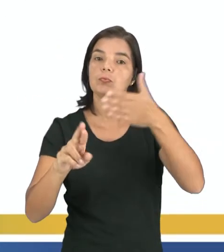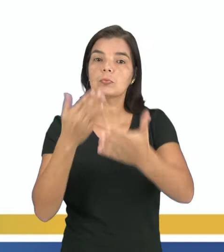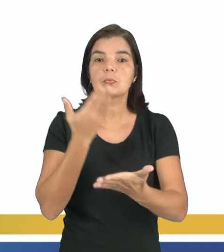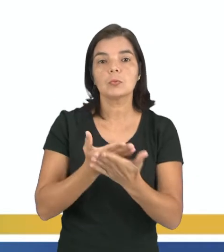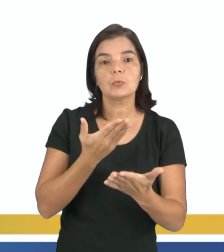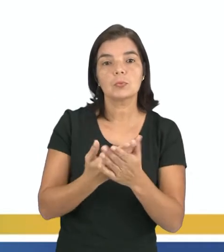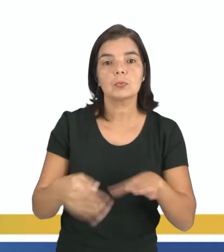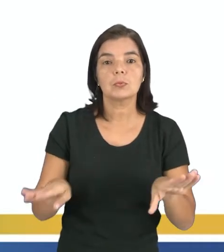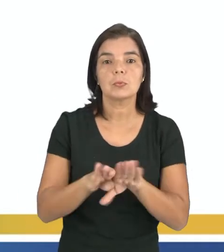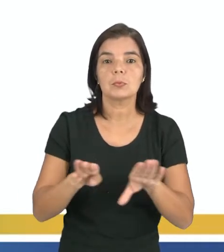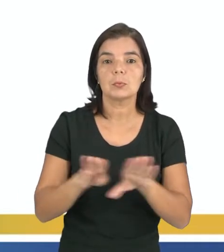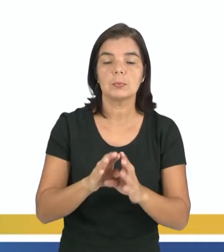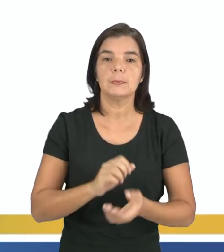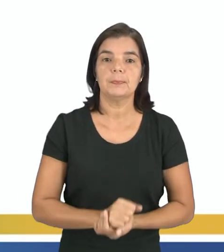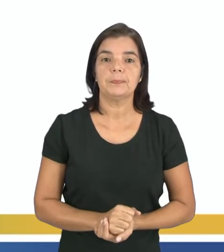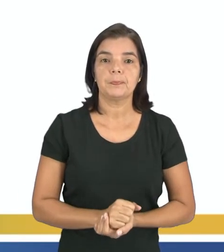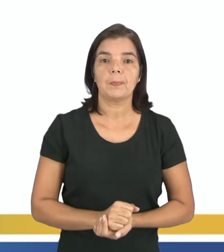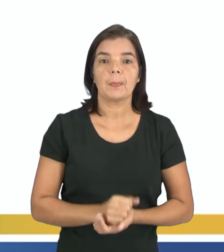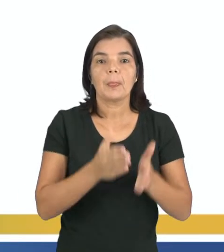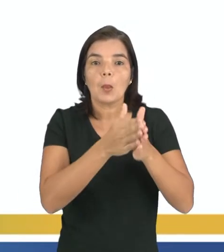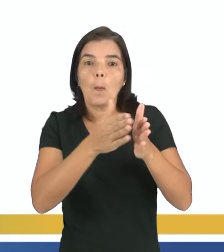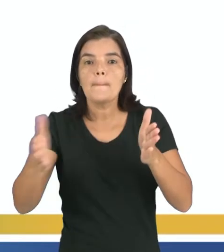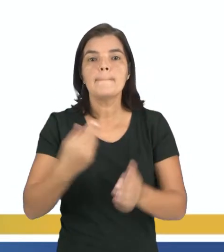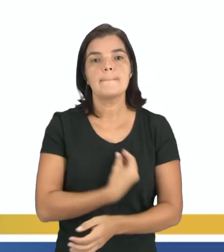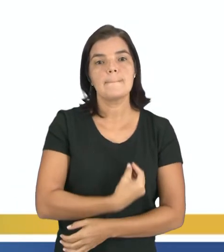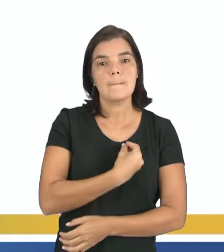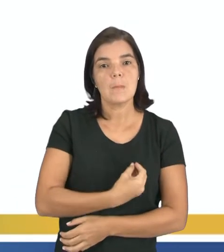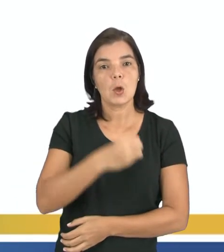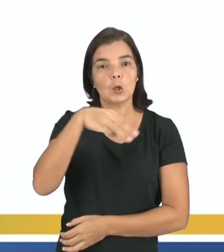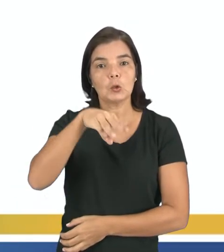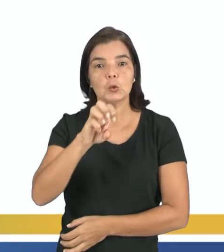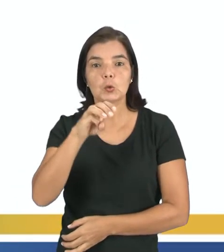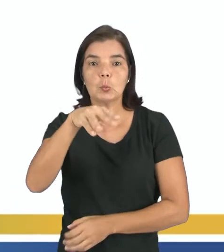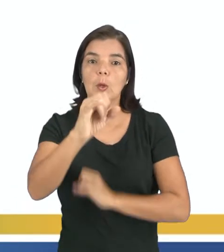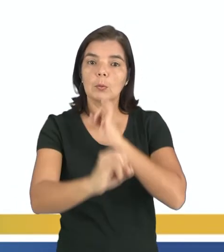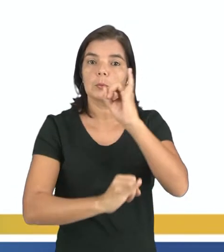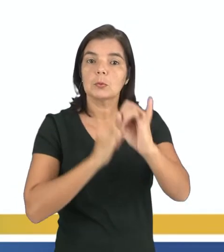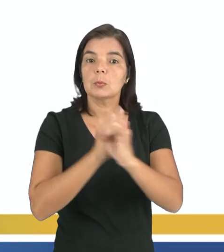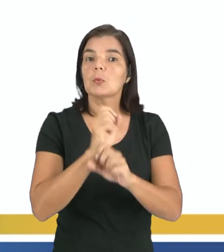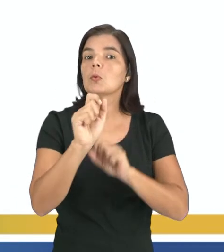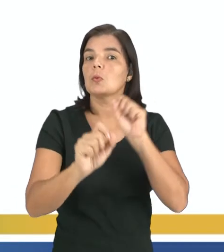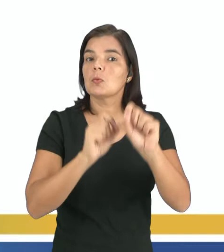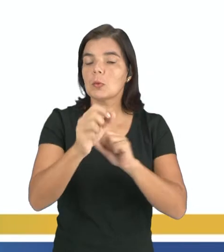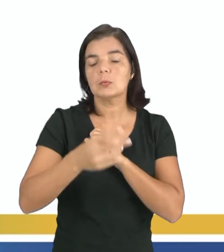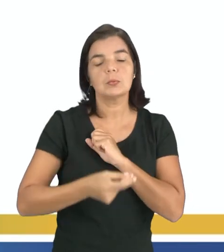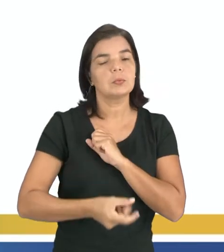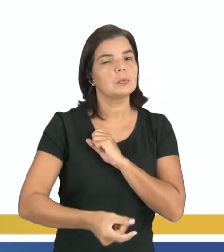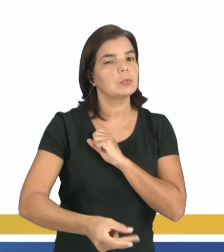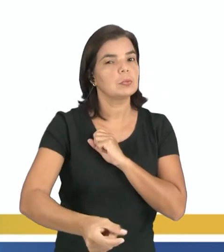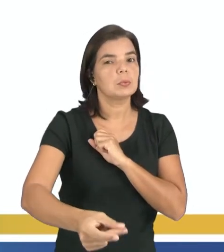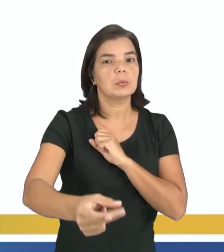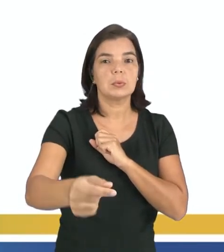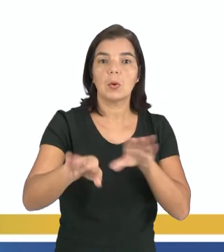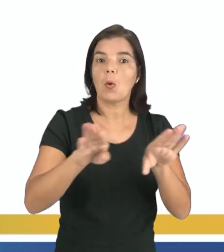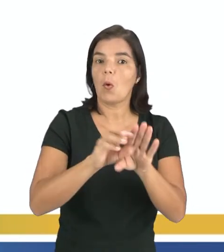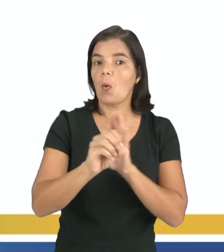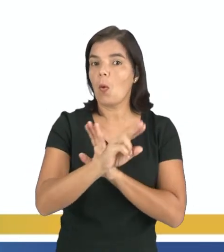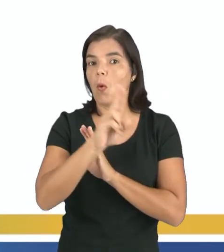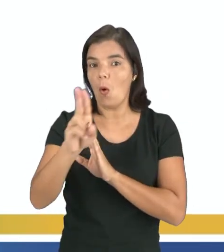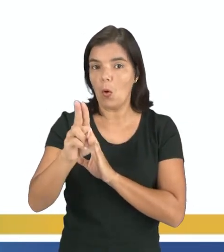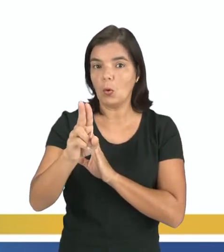estudos também. O período de vida de um meme na internet pode ser infinito ou pode